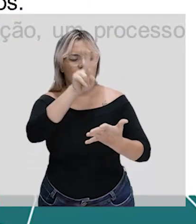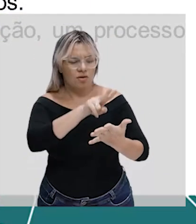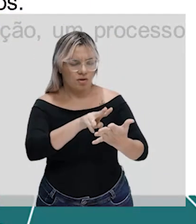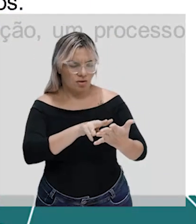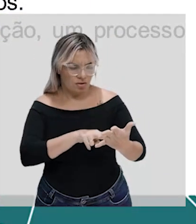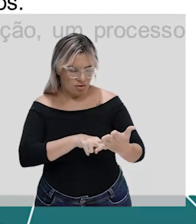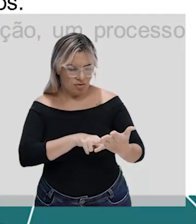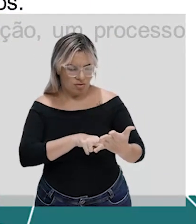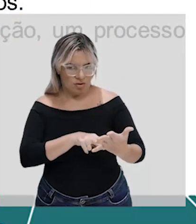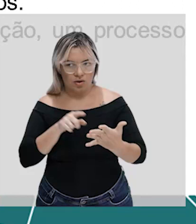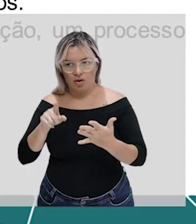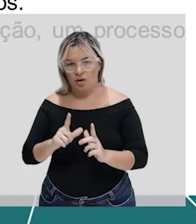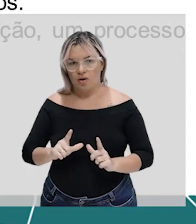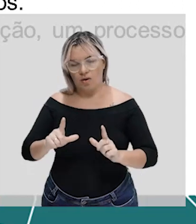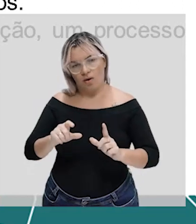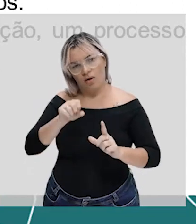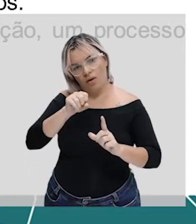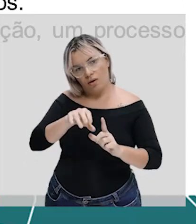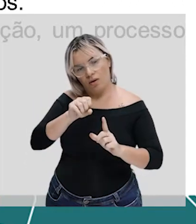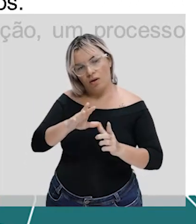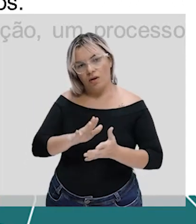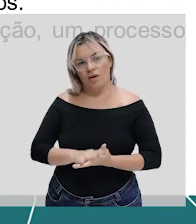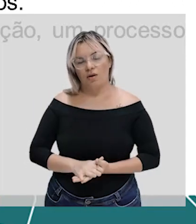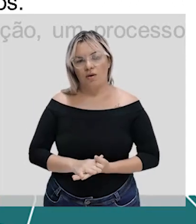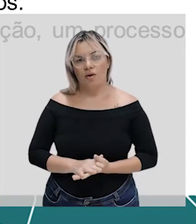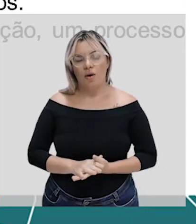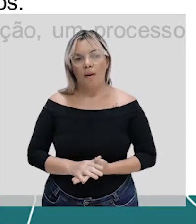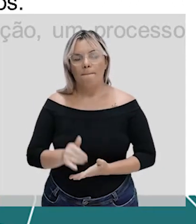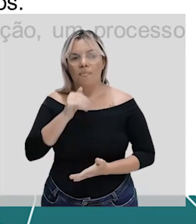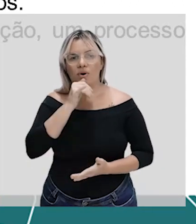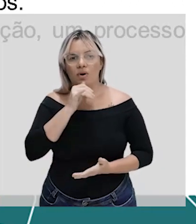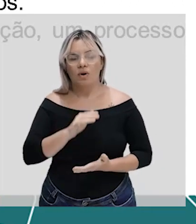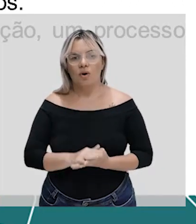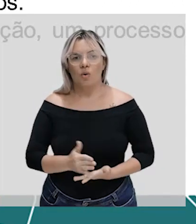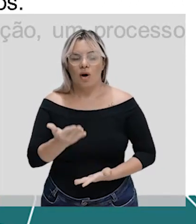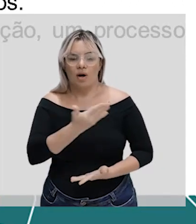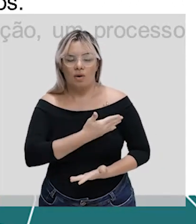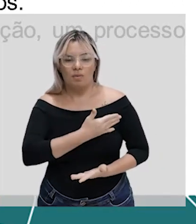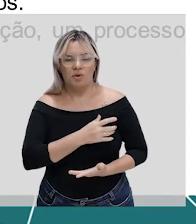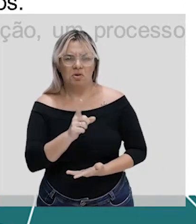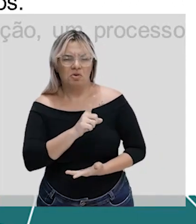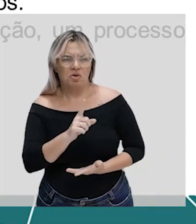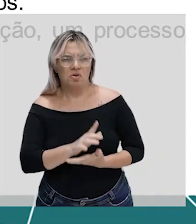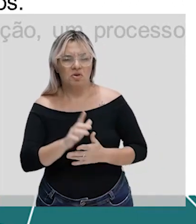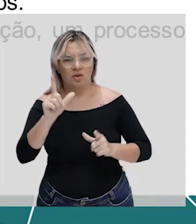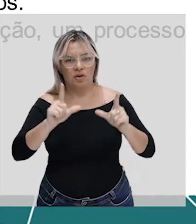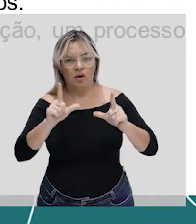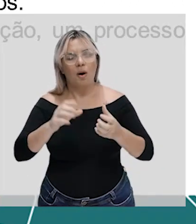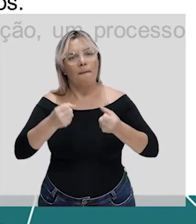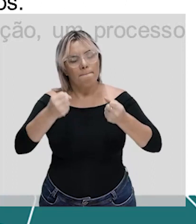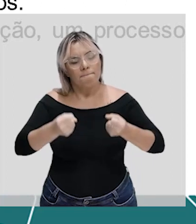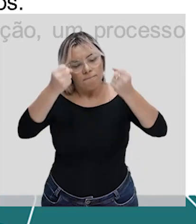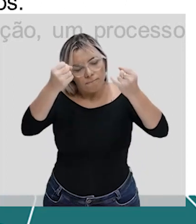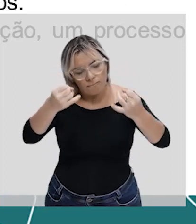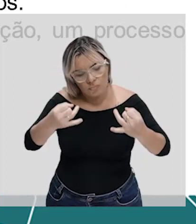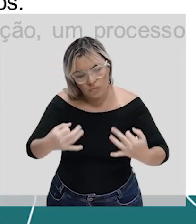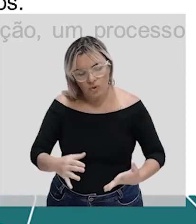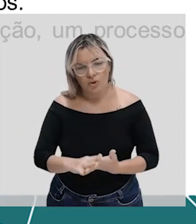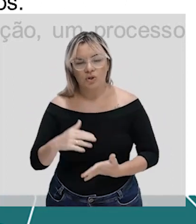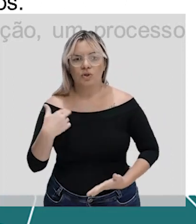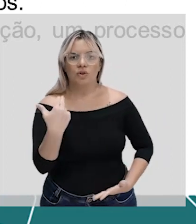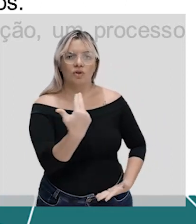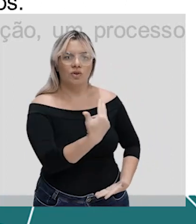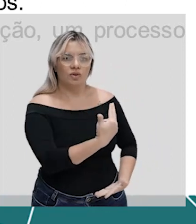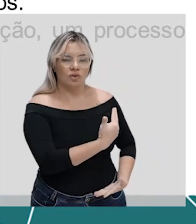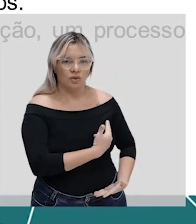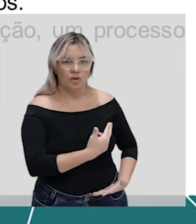desse slide e o coleguinha que não assistiu à aula, você pode explicar para ele sobre o que nós estávamos